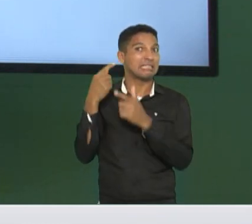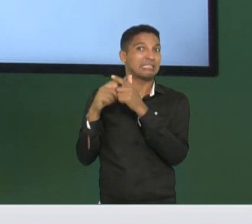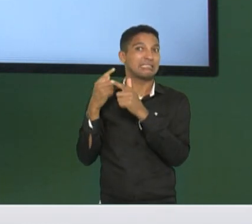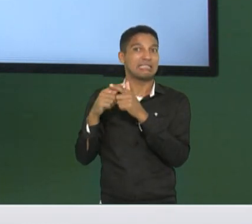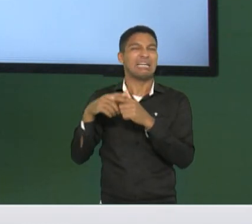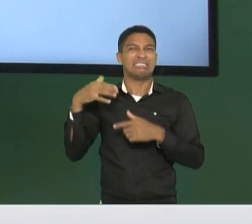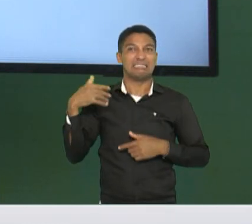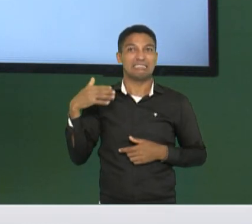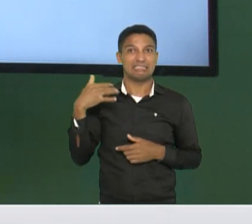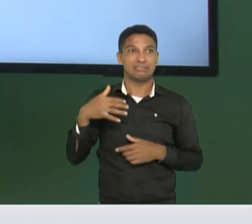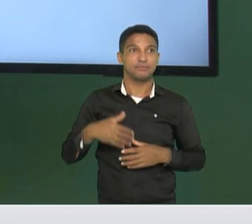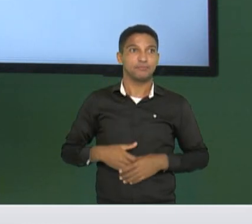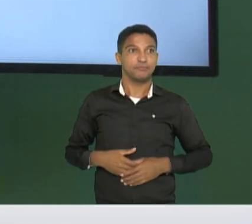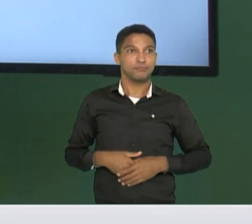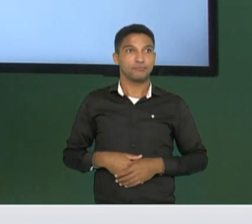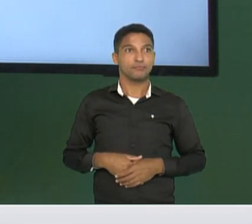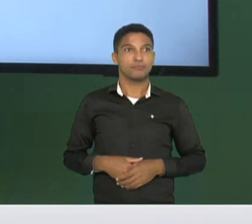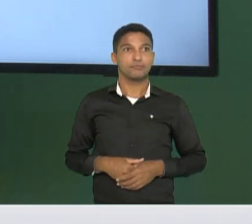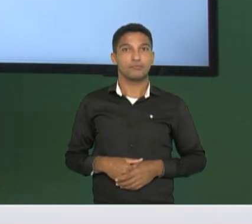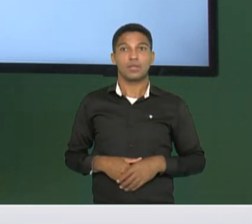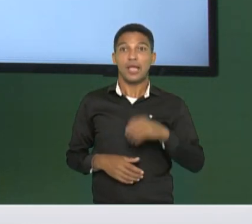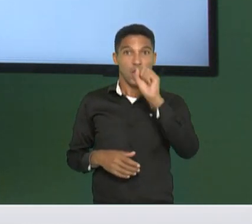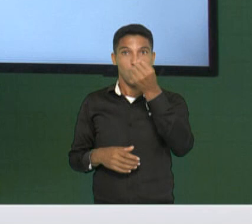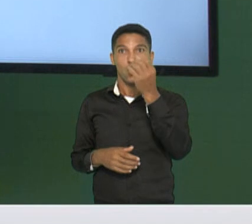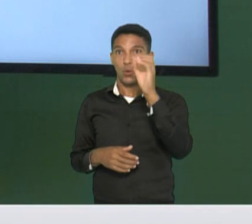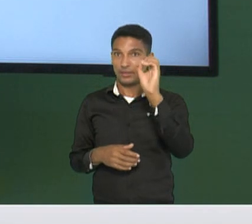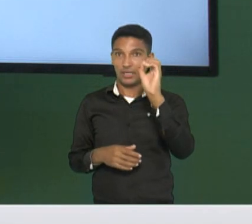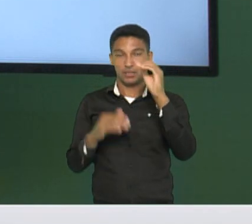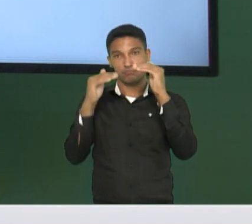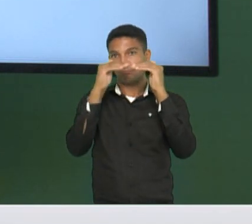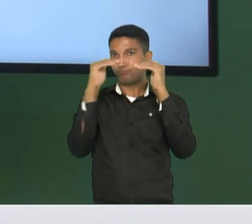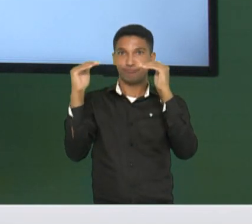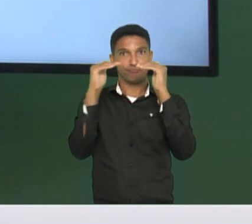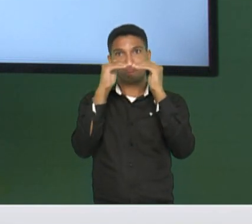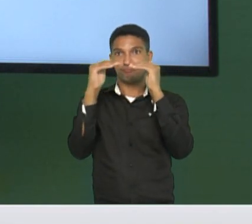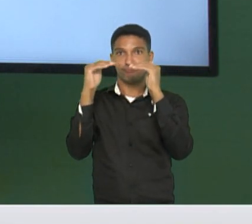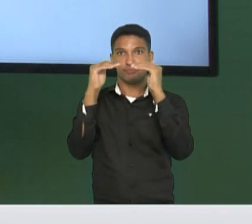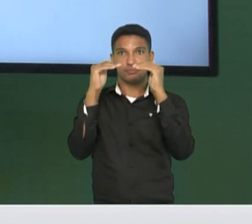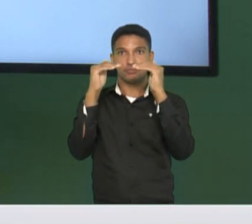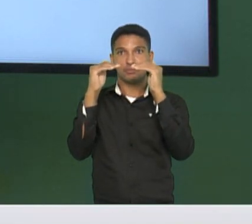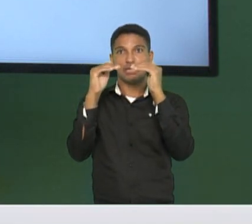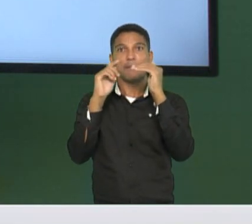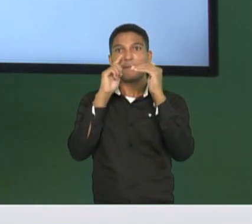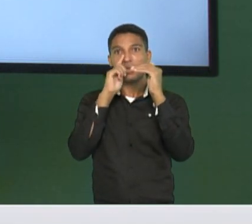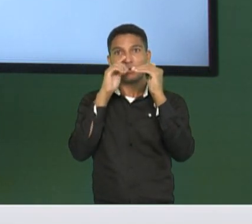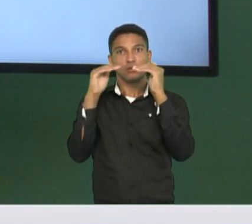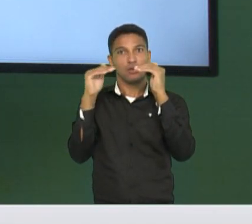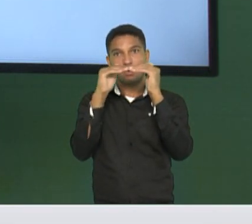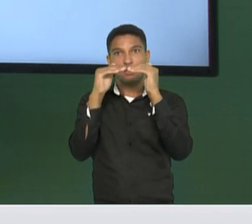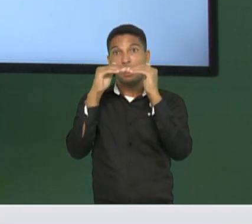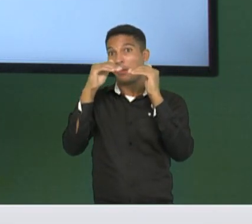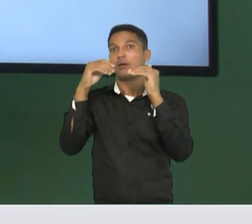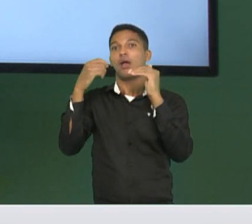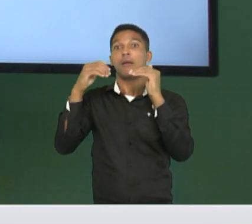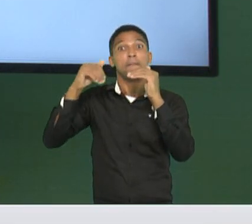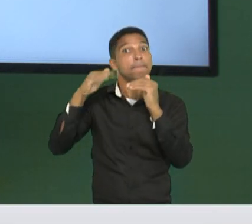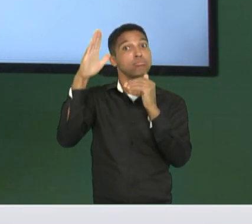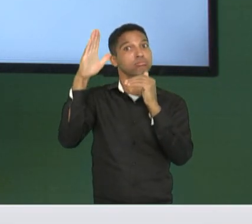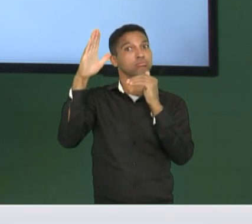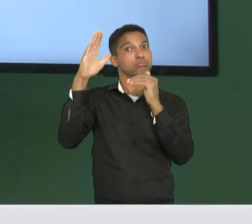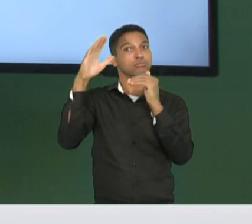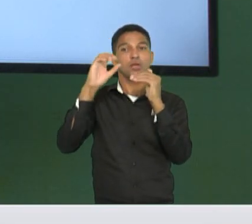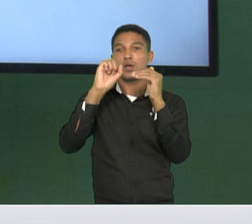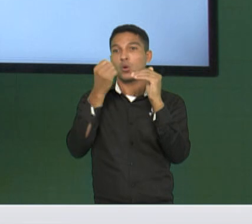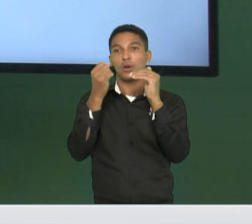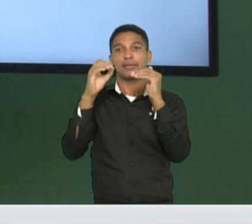a gente viu que tem que ultrapassar o 80, né? Até 80 decibéis é perigoso. Cuidado, não é essa, ó.